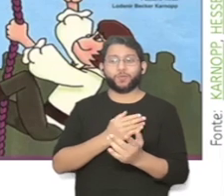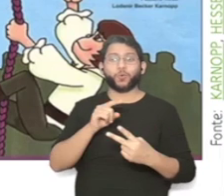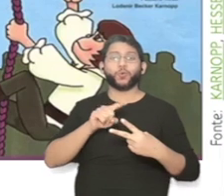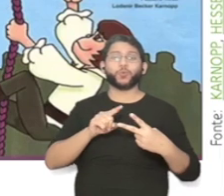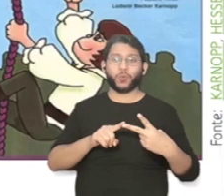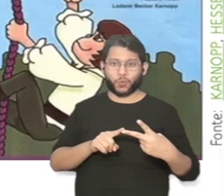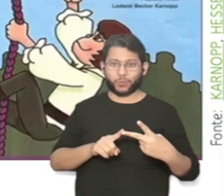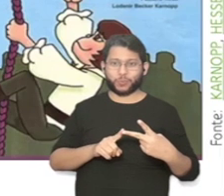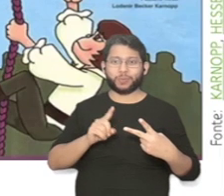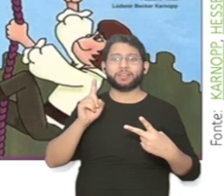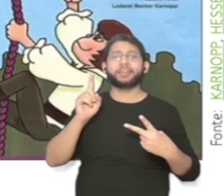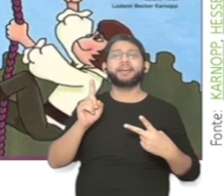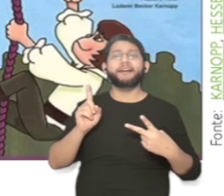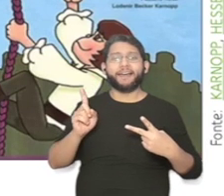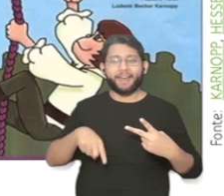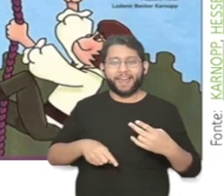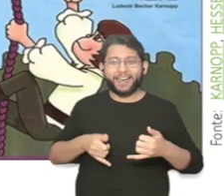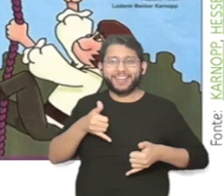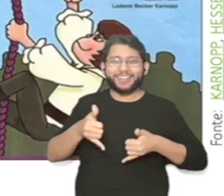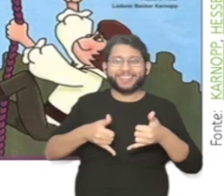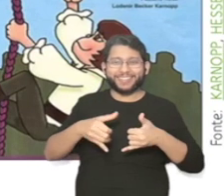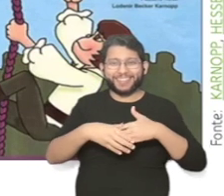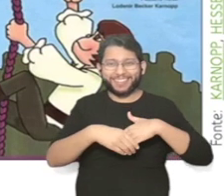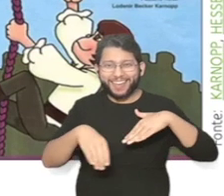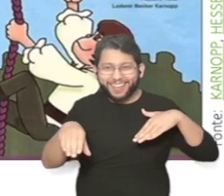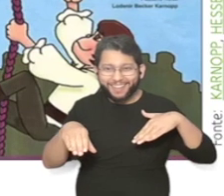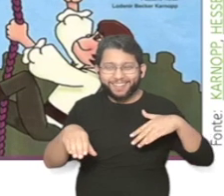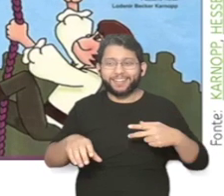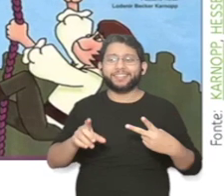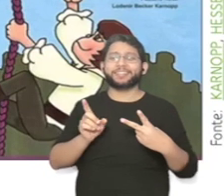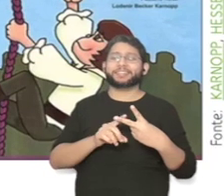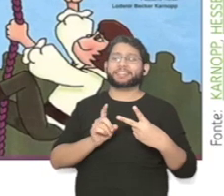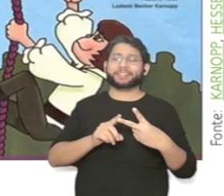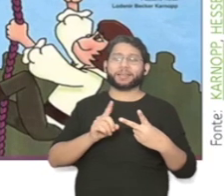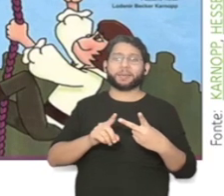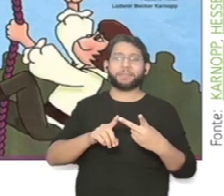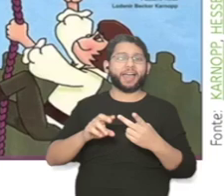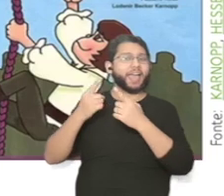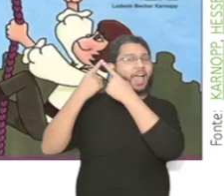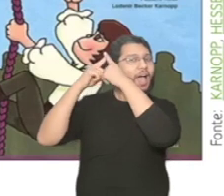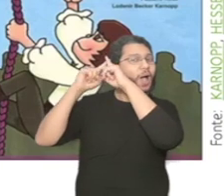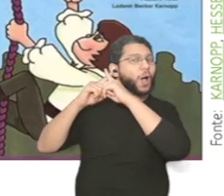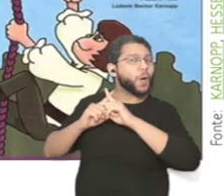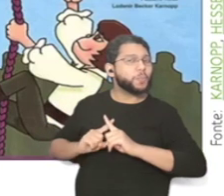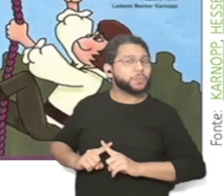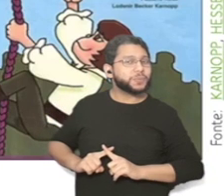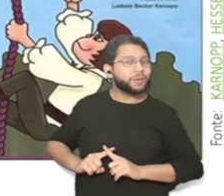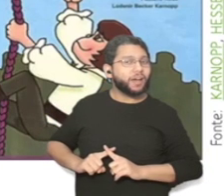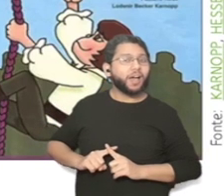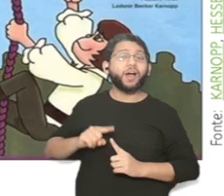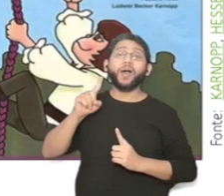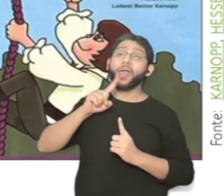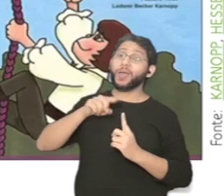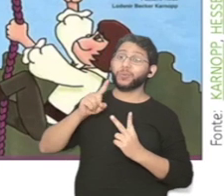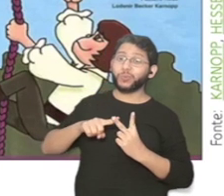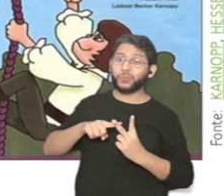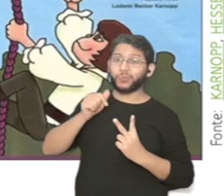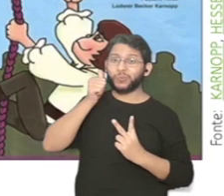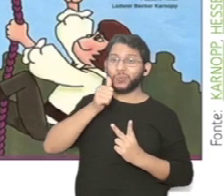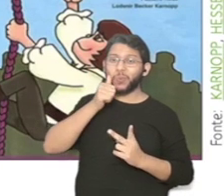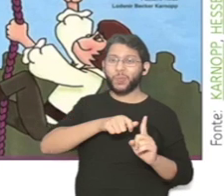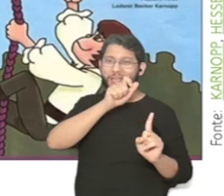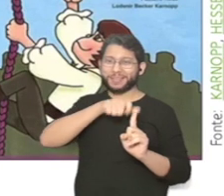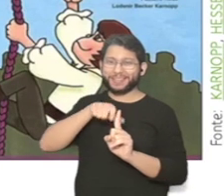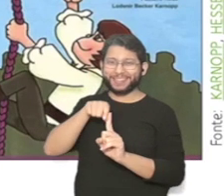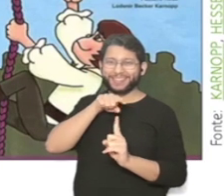Surda. São livros feitos por Silveira Rosa e Carnop e Hessa Rosa e Carnop,